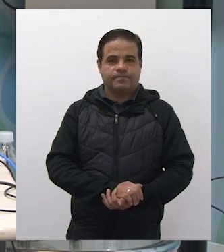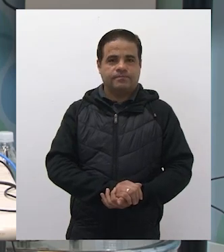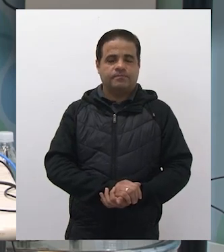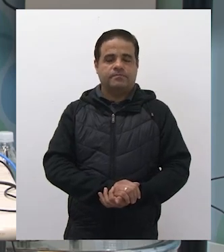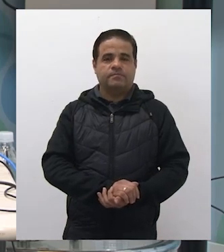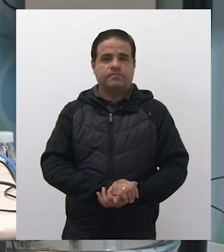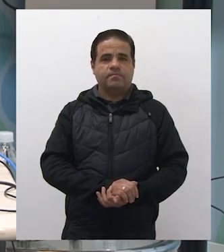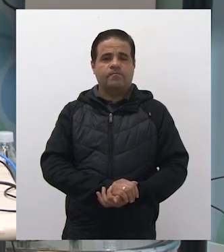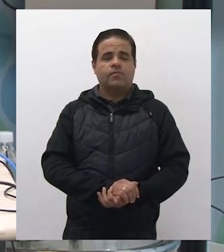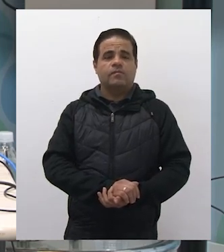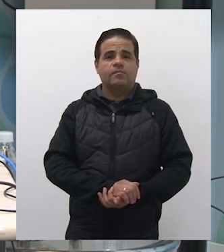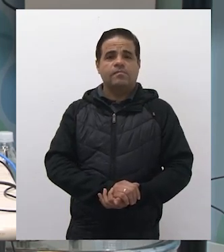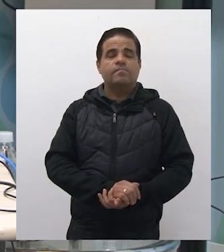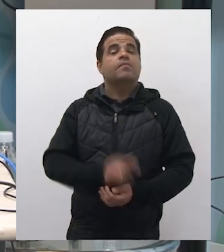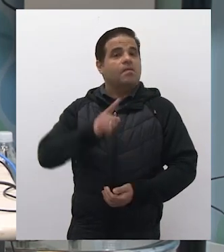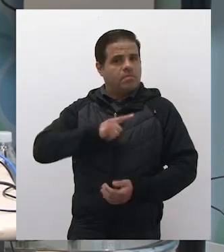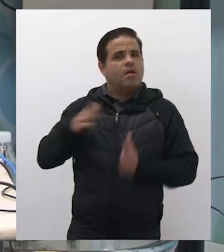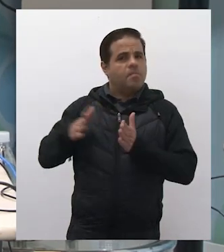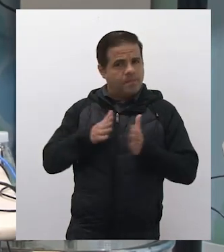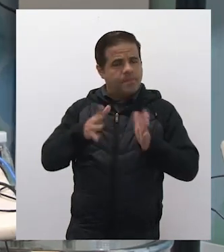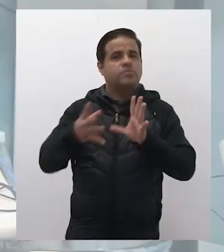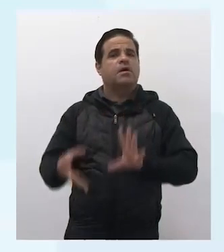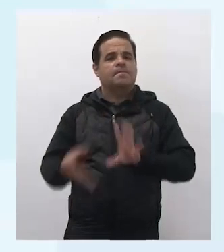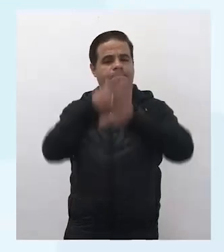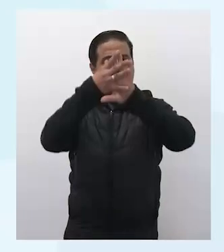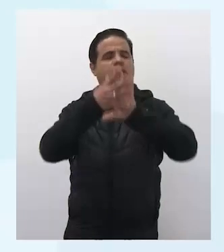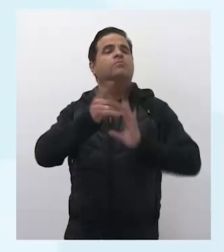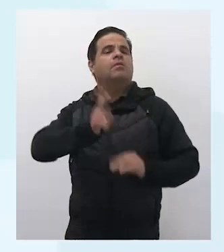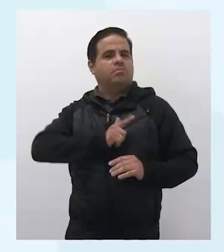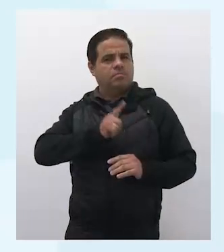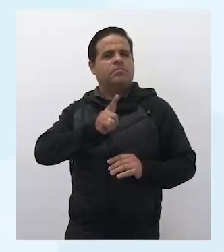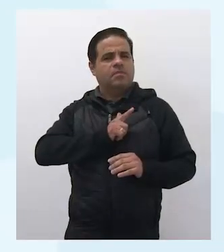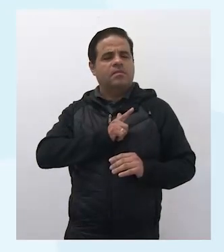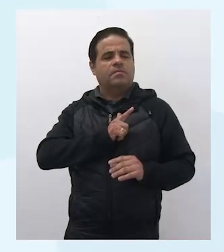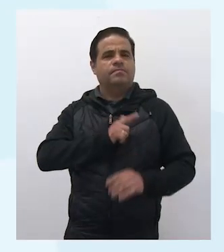E aí nós temos então o percurso da pauta.